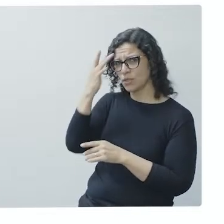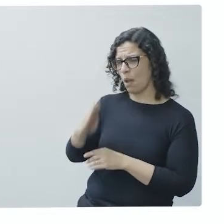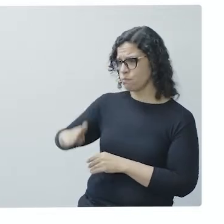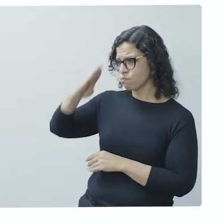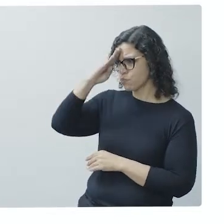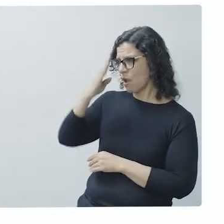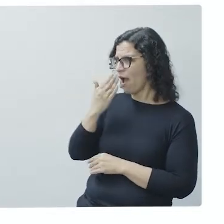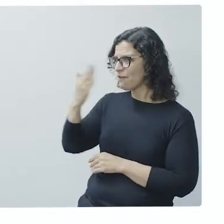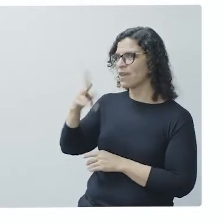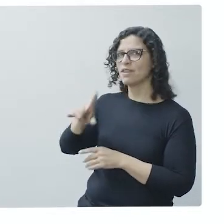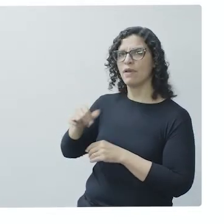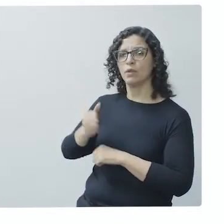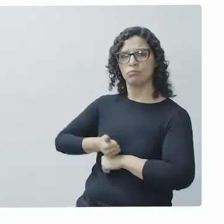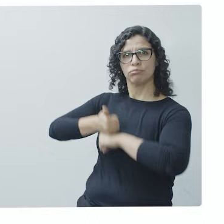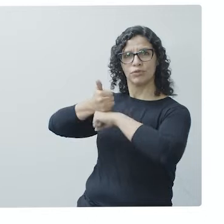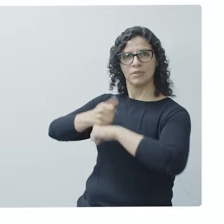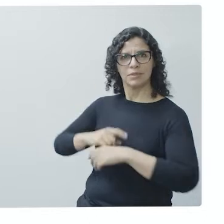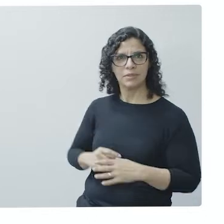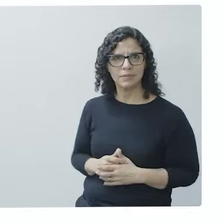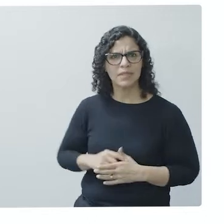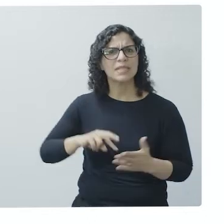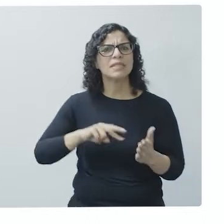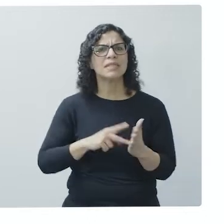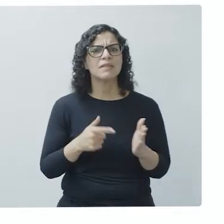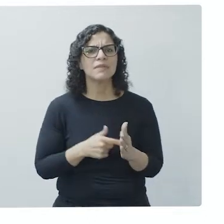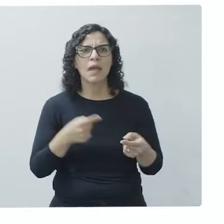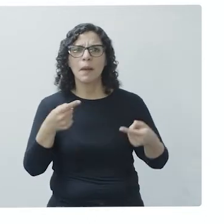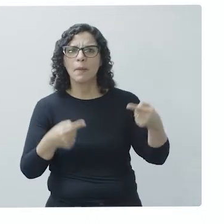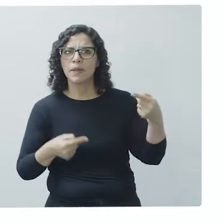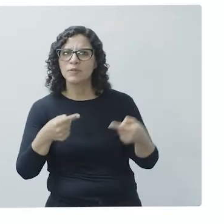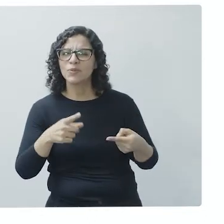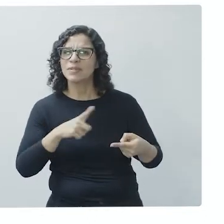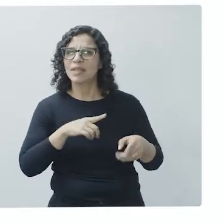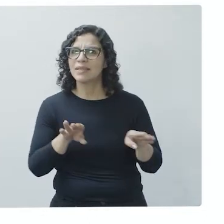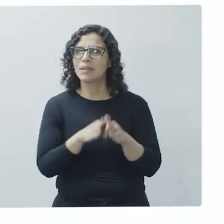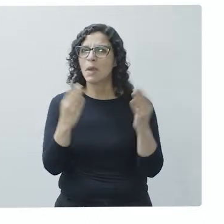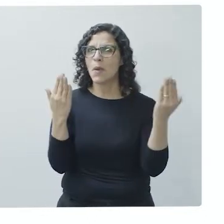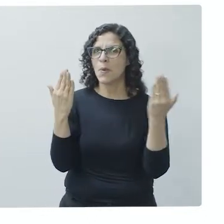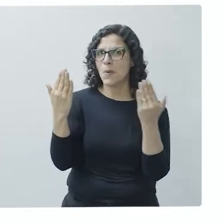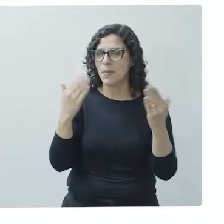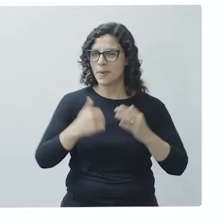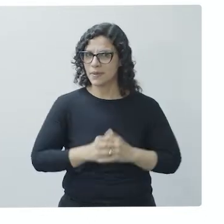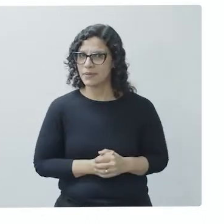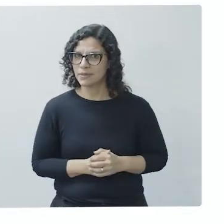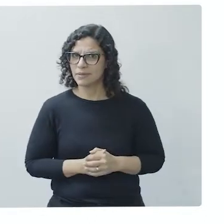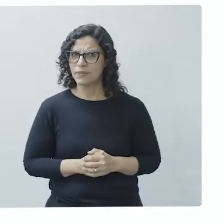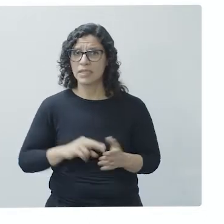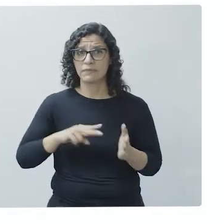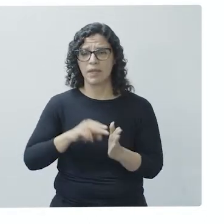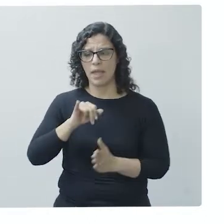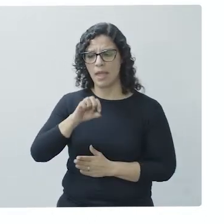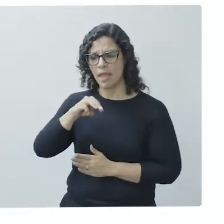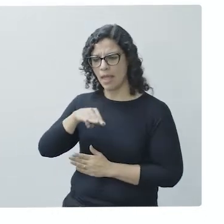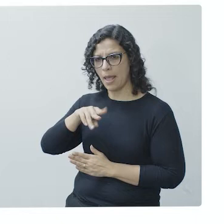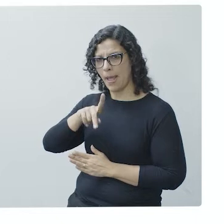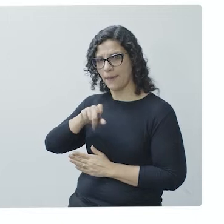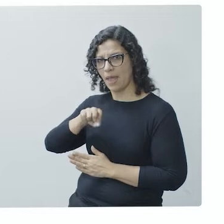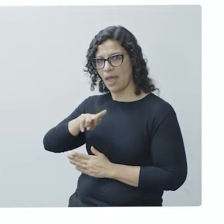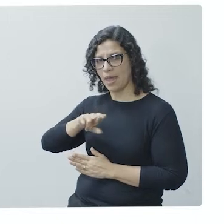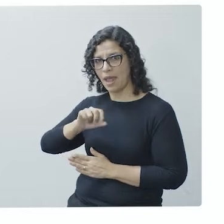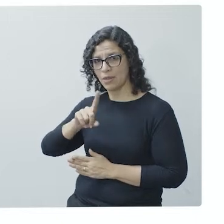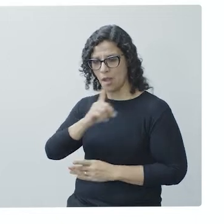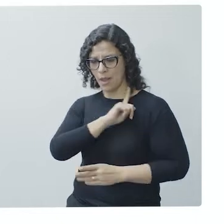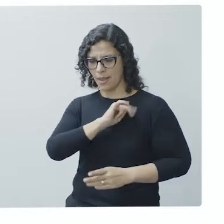do imperador. Ou seja, ali nós temos, né, essa comparação, né, que o imperador é o mais